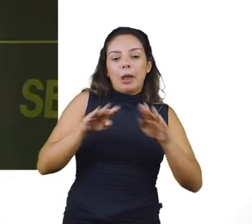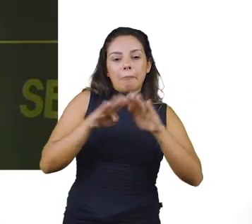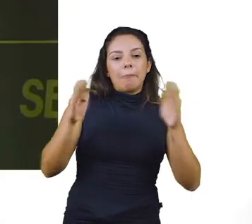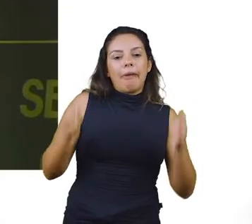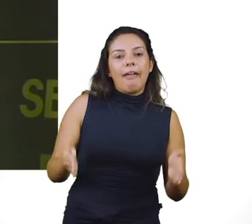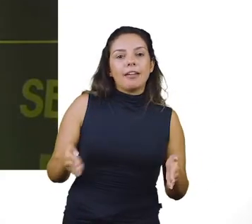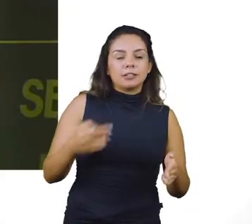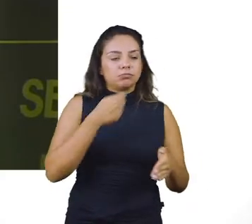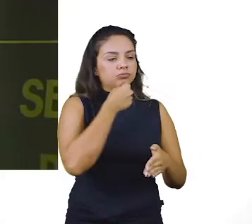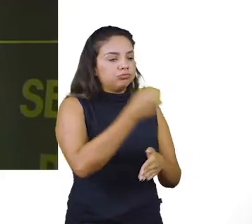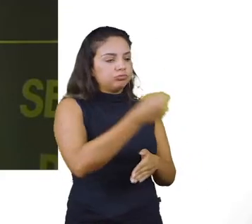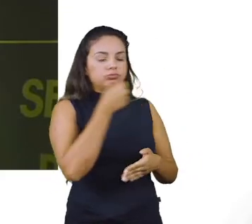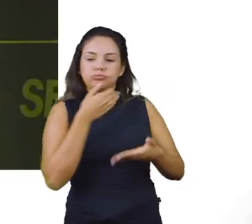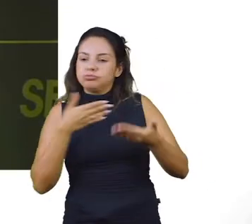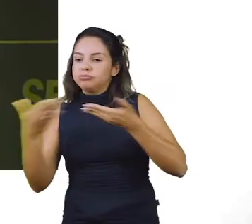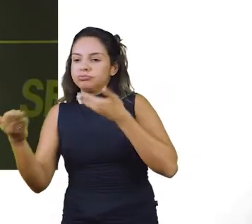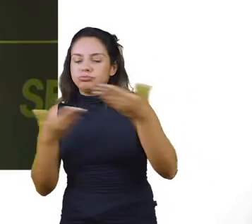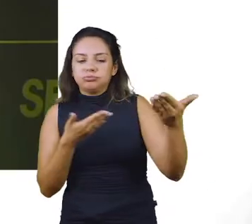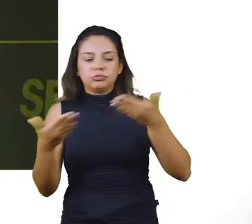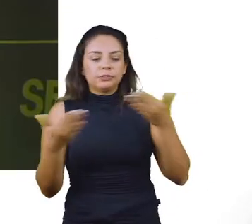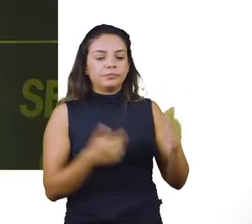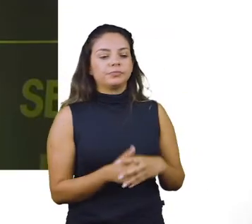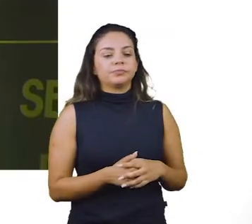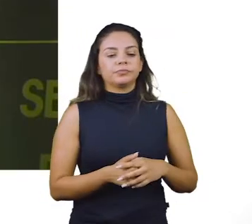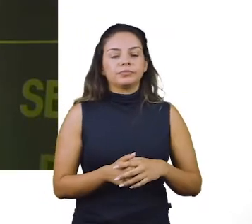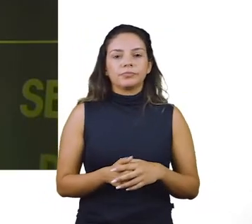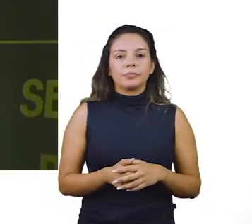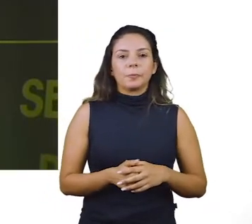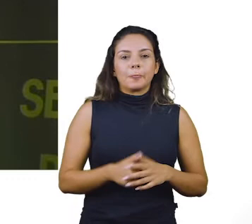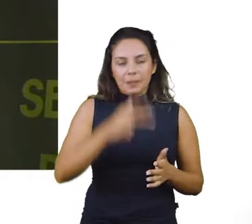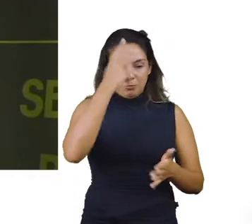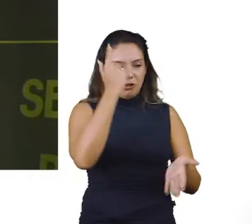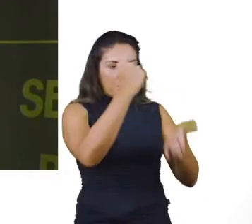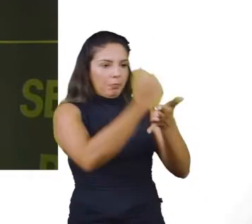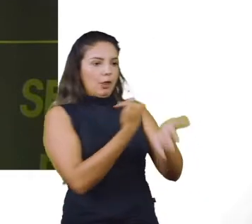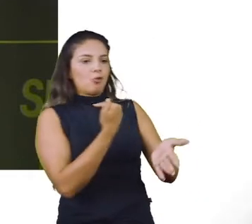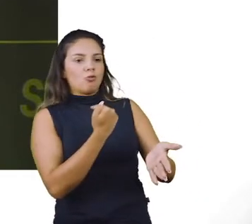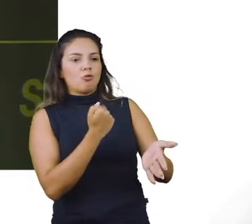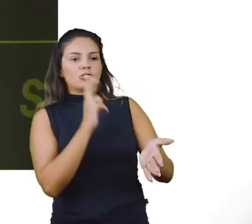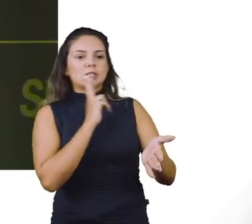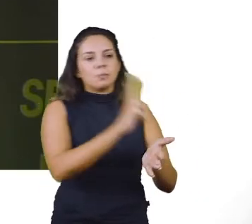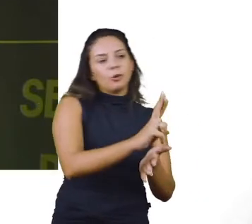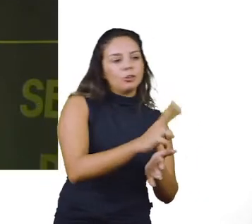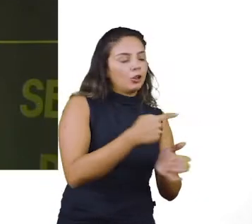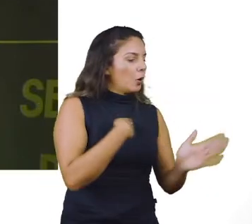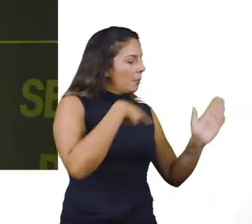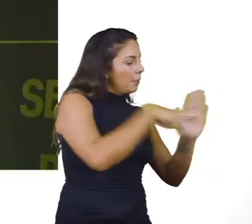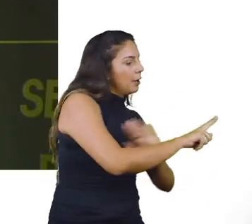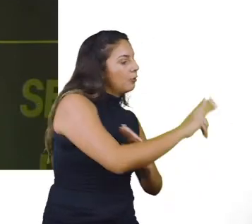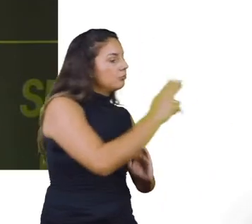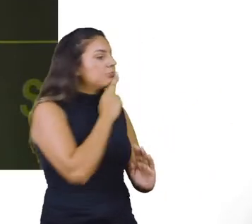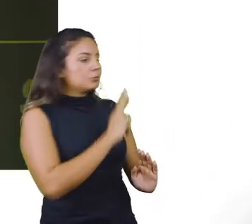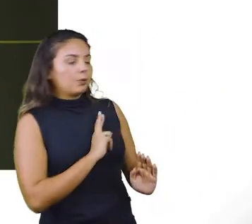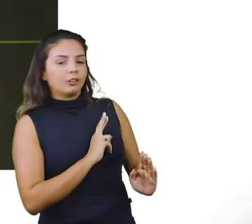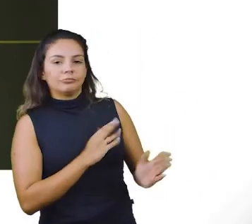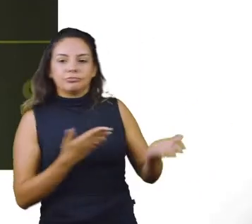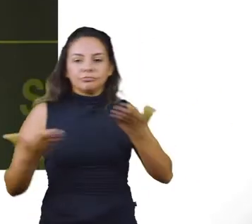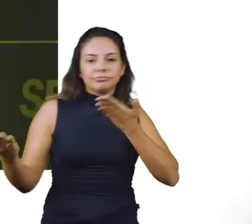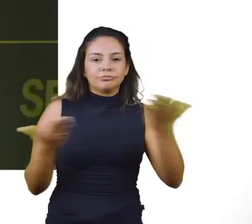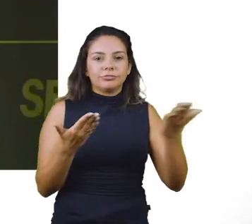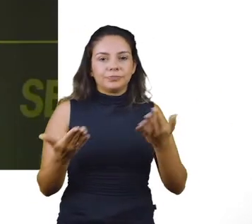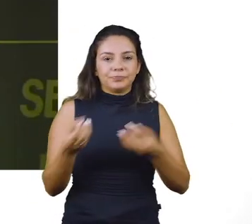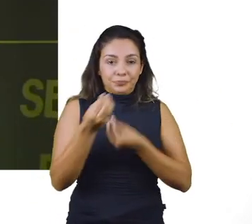enriquecedoras que as pessoas participam, as pessoas perguntam, as pessoas interagem. E como o